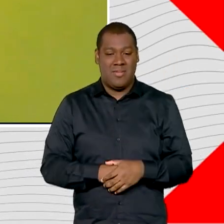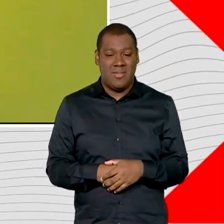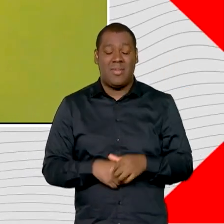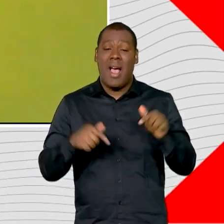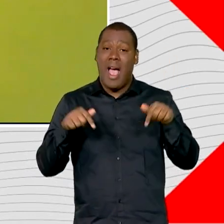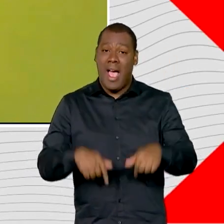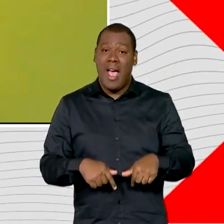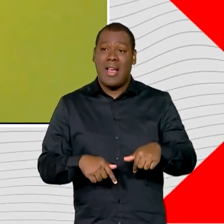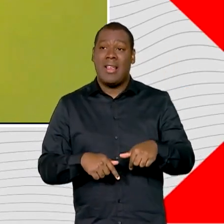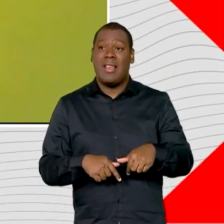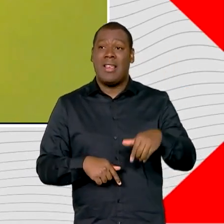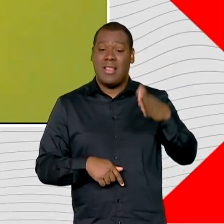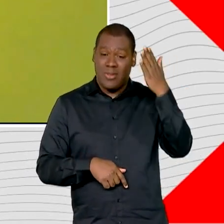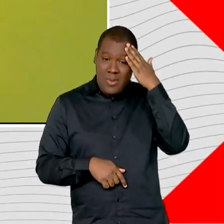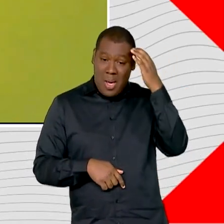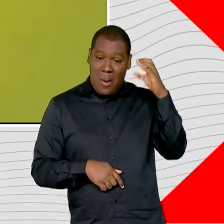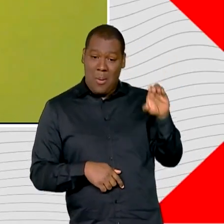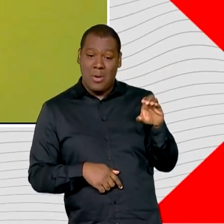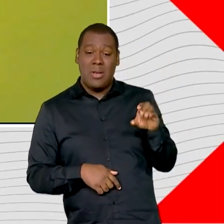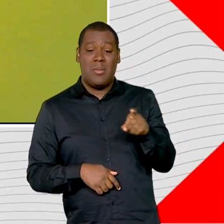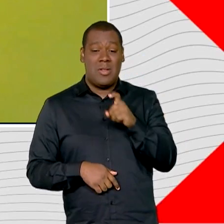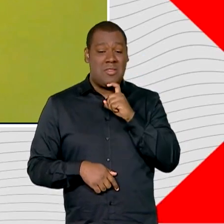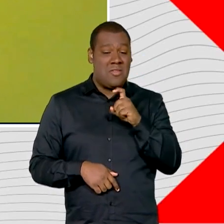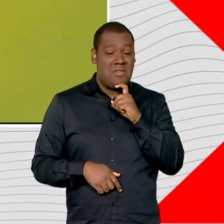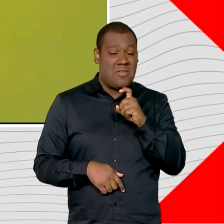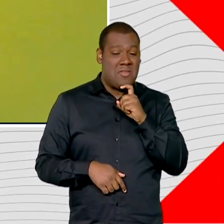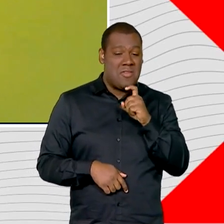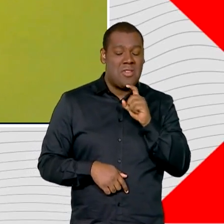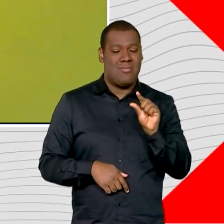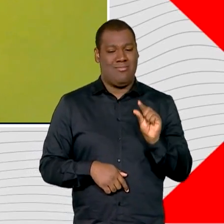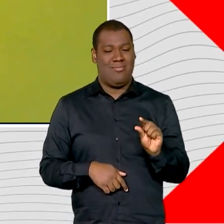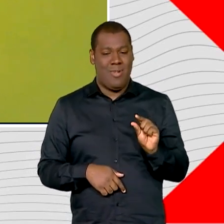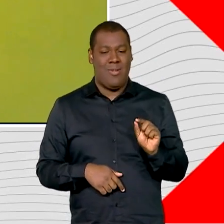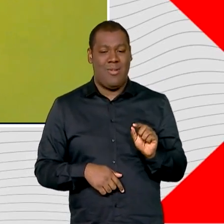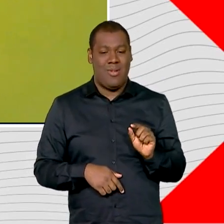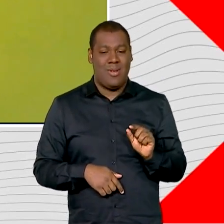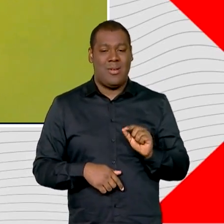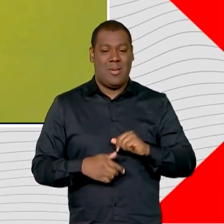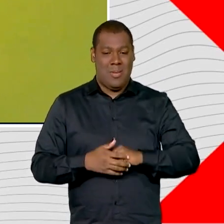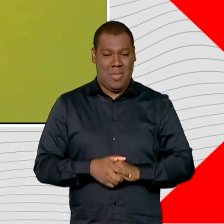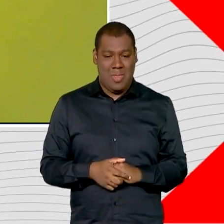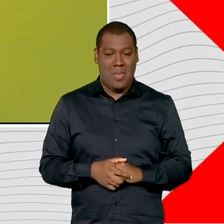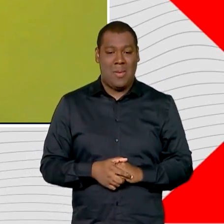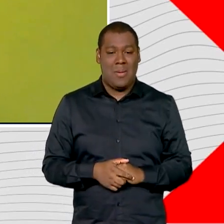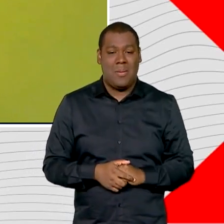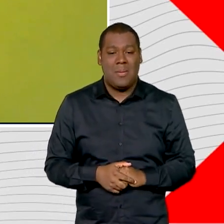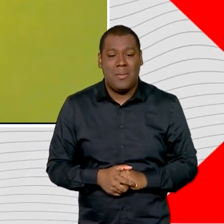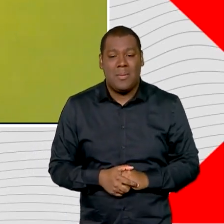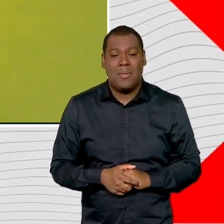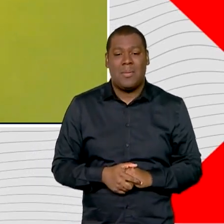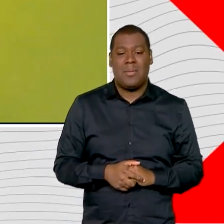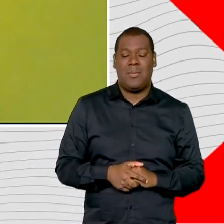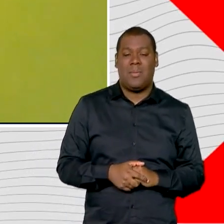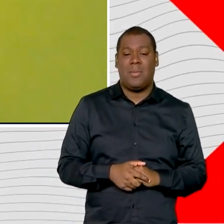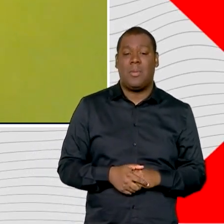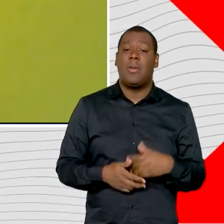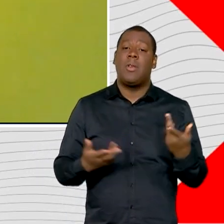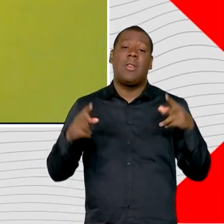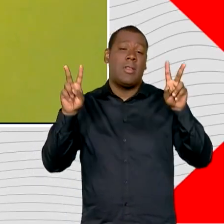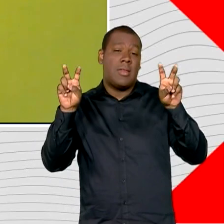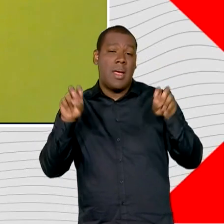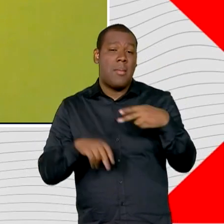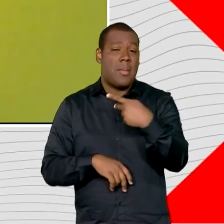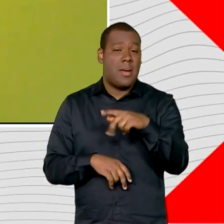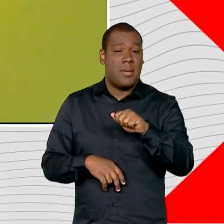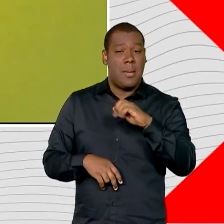estamos sofrendo muito aqui, como todo o Brasil. Ministro, eu quero falar do novo PAC Seleções. Quando a gente olha para o